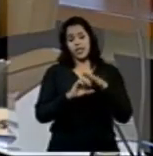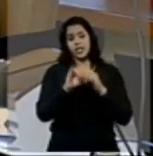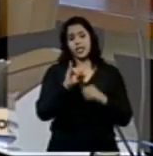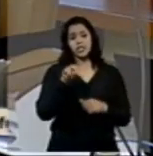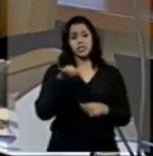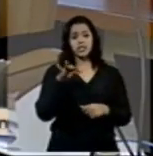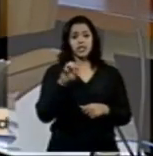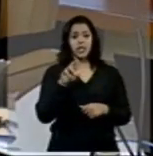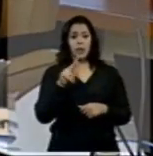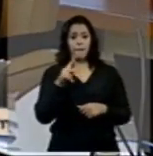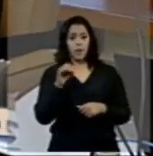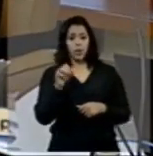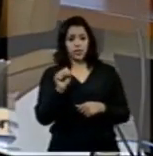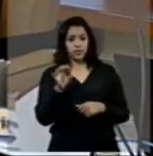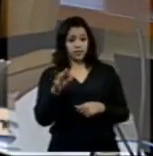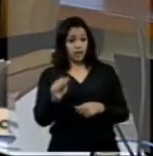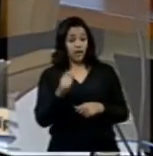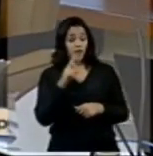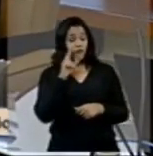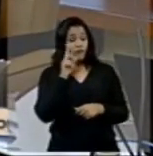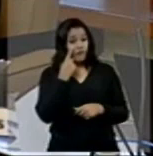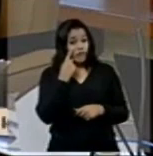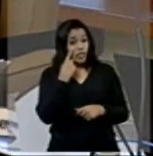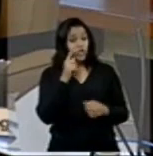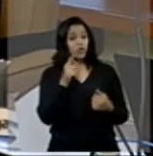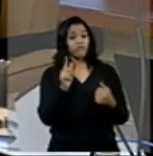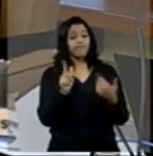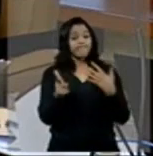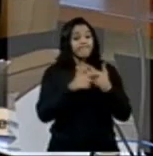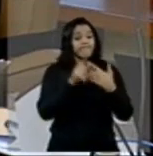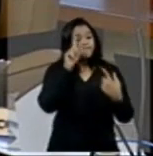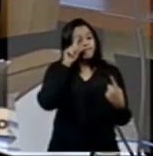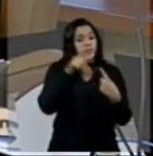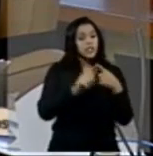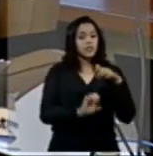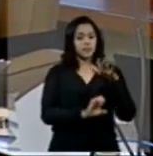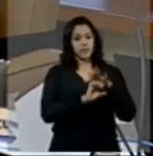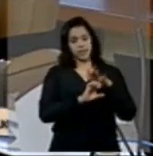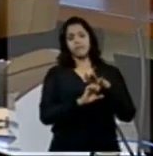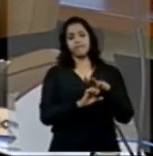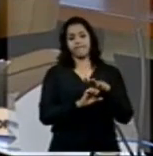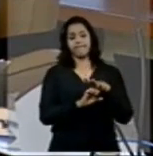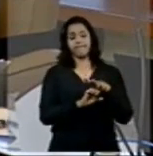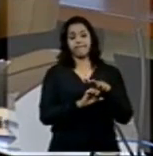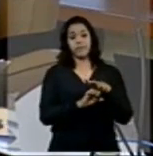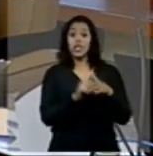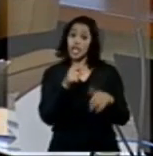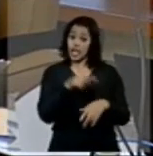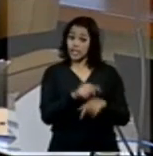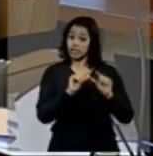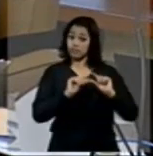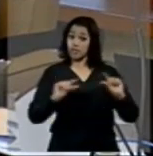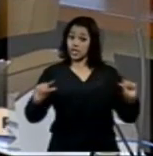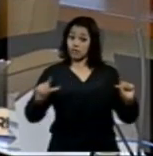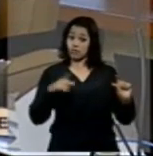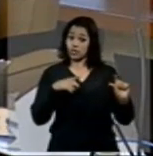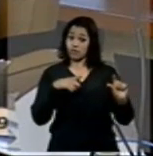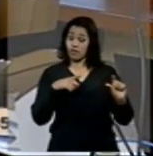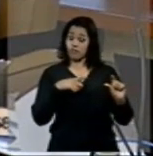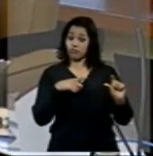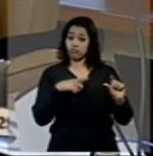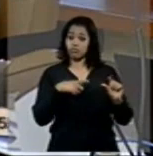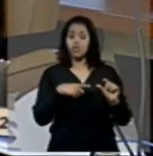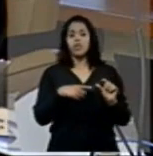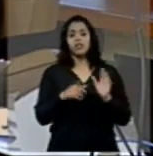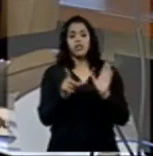no que se refere à atividade fim da empresa considerada. E essa, aliás, é a expressão contida no